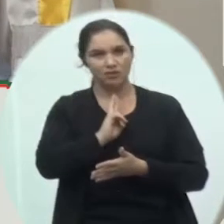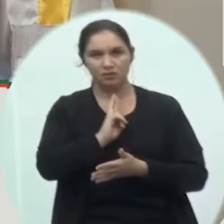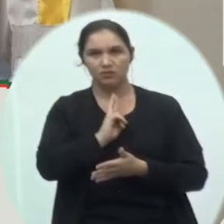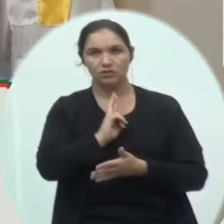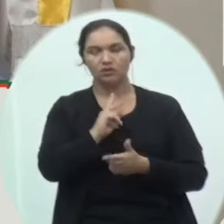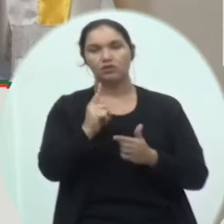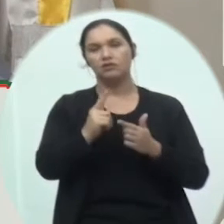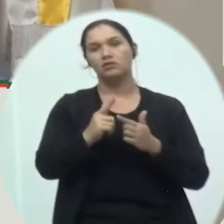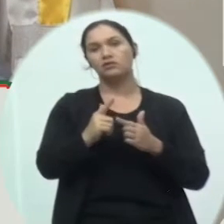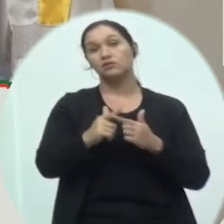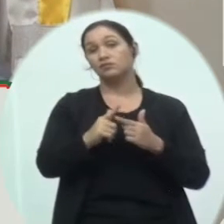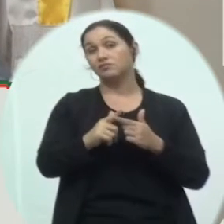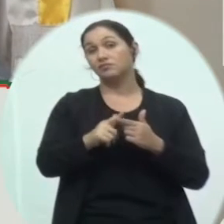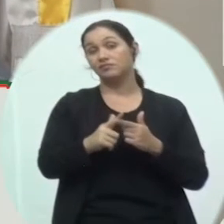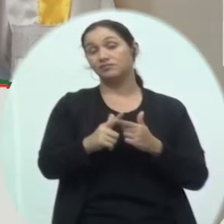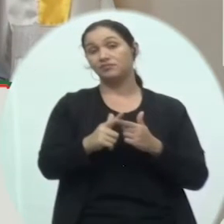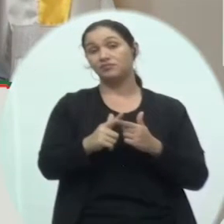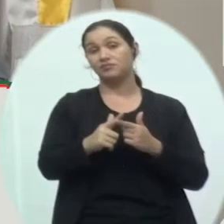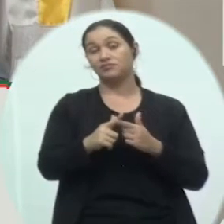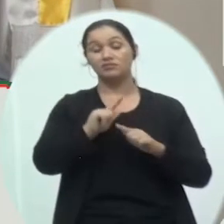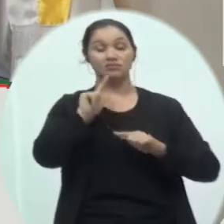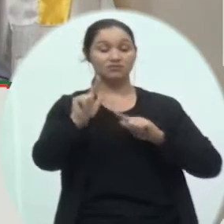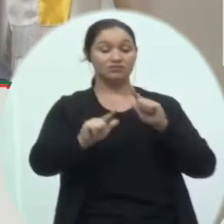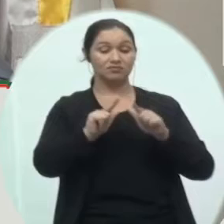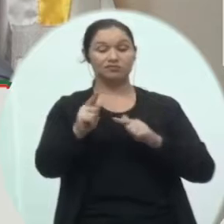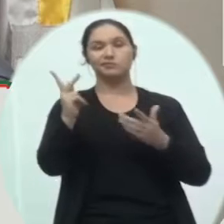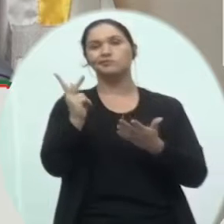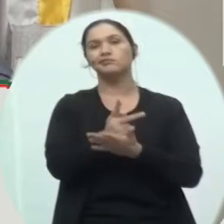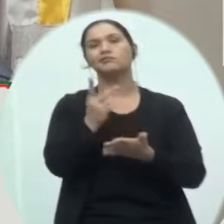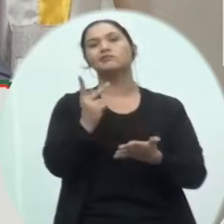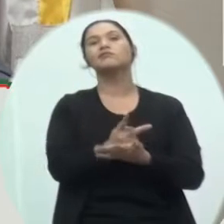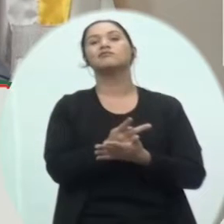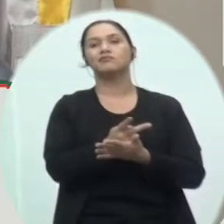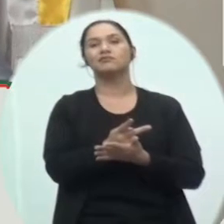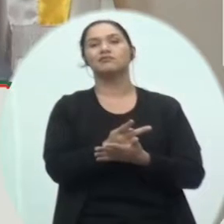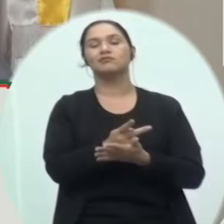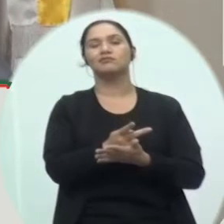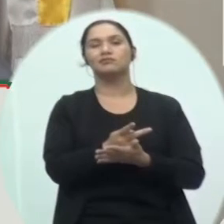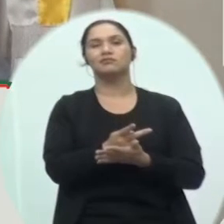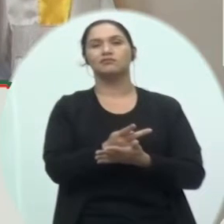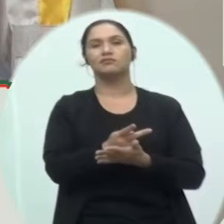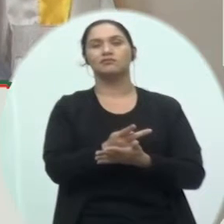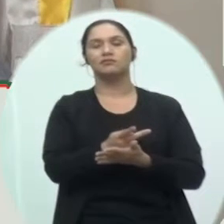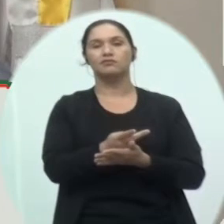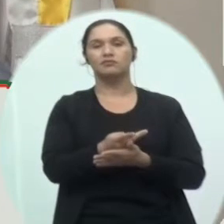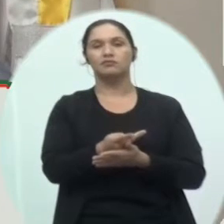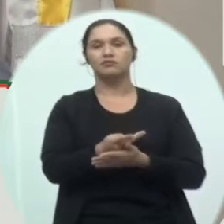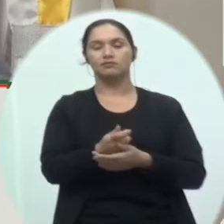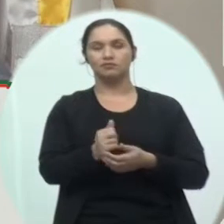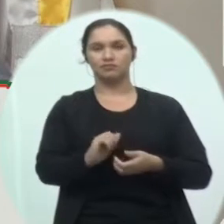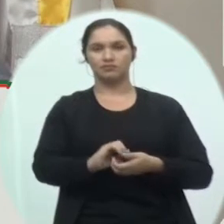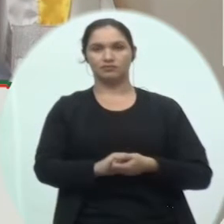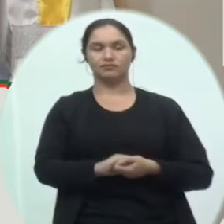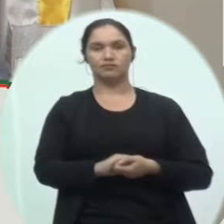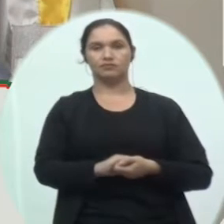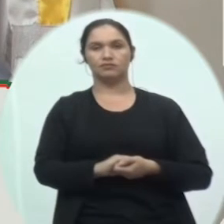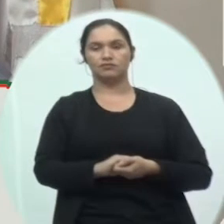errado. As pessoas passam a não ter competência para exercer o seu próprio papel.